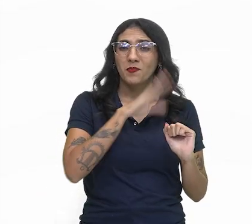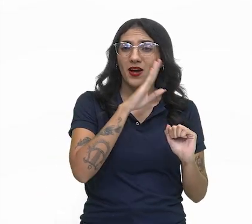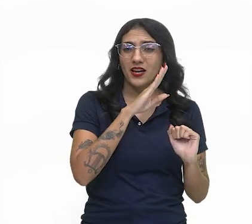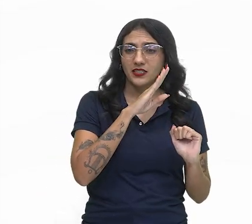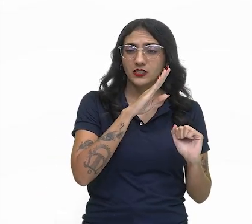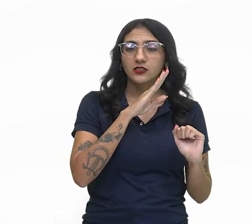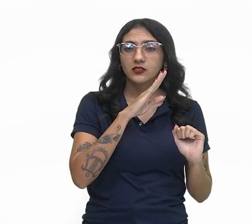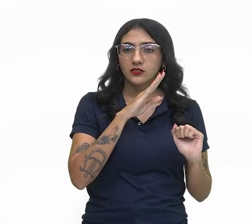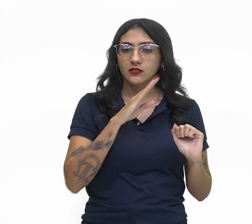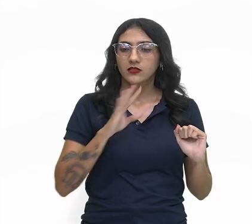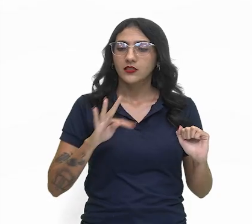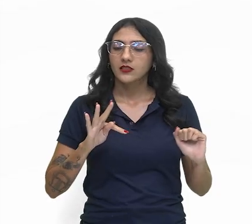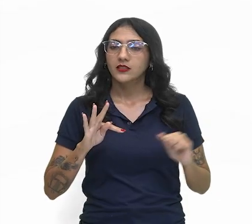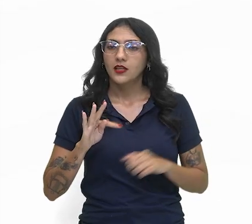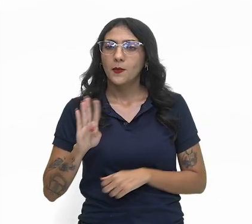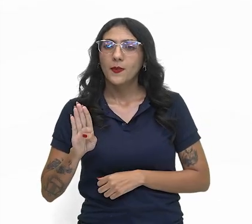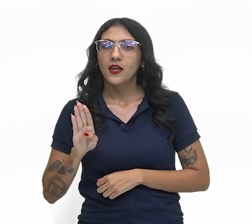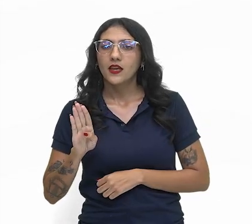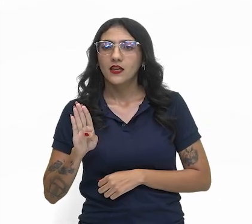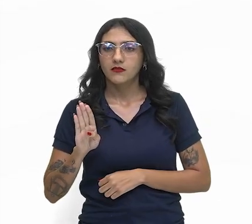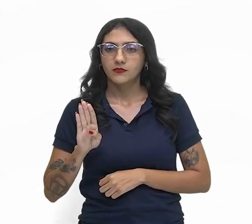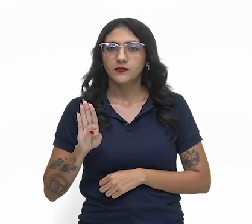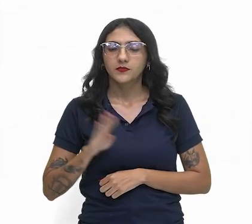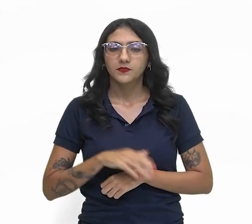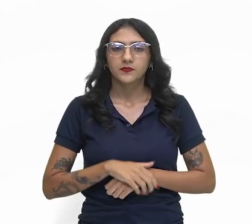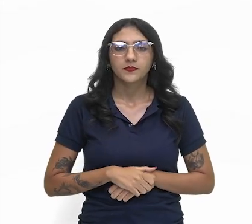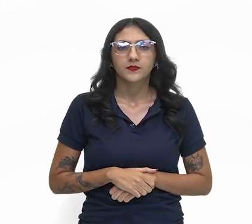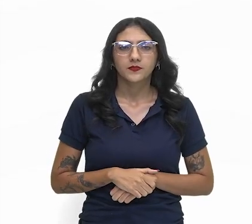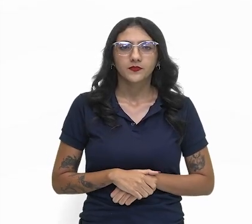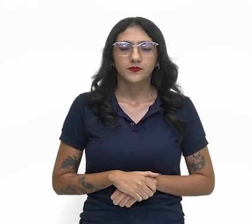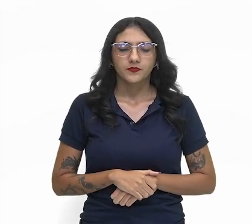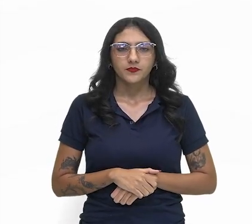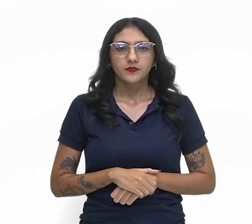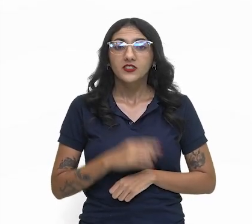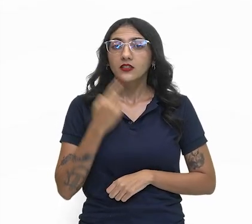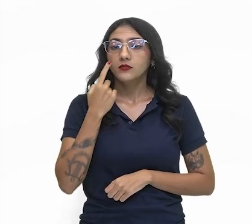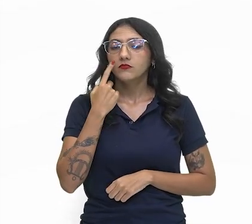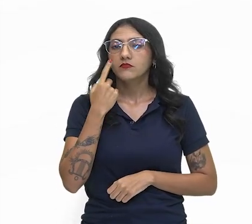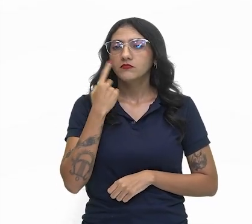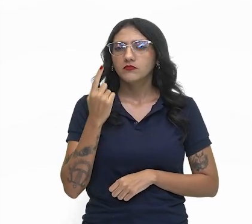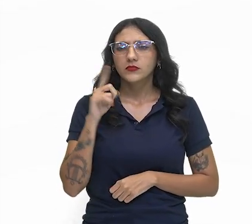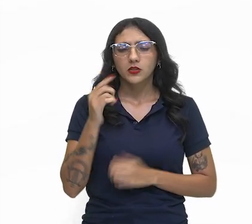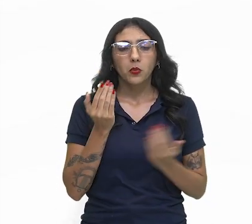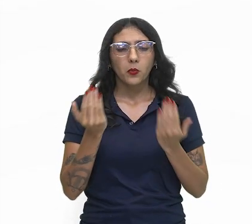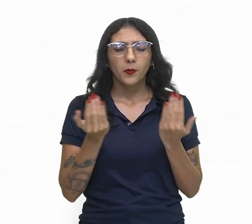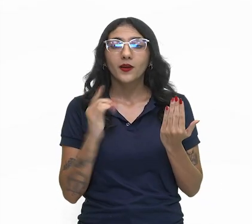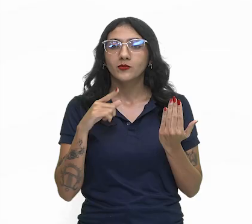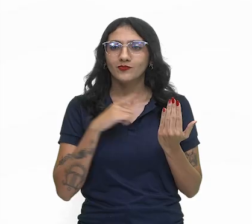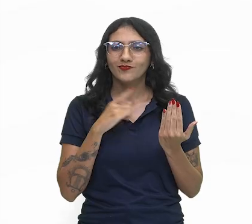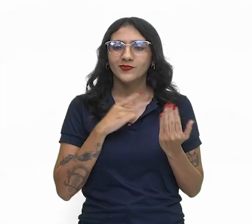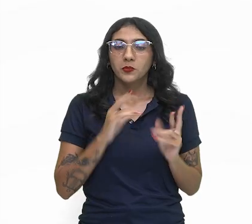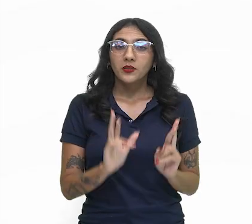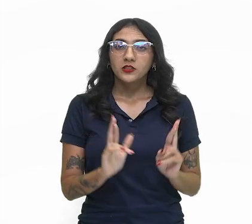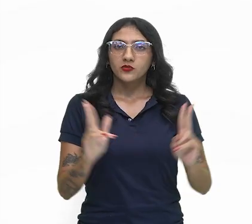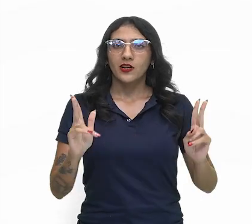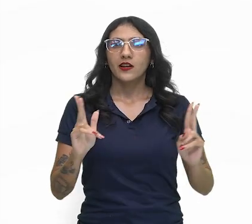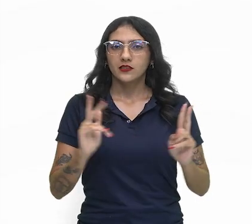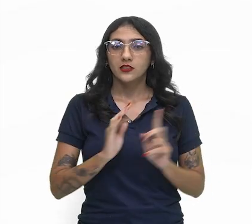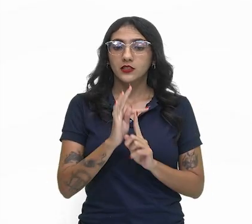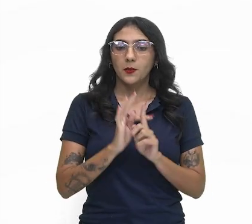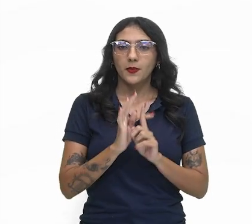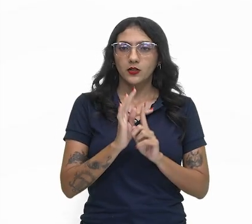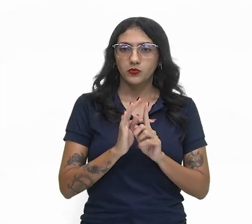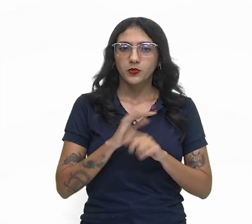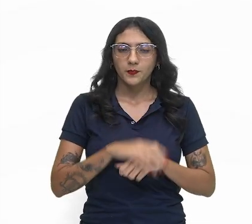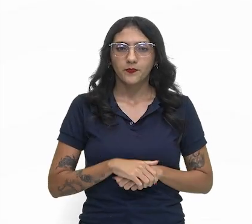temperatura do corpo B, TA maior que TB. E olha só, pelo fato de ter uma diferença de temperatura, as moléculas